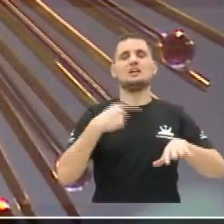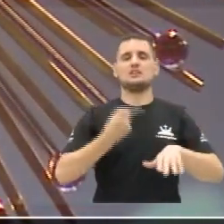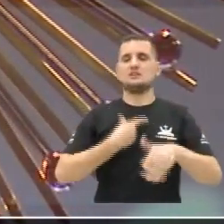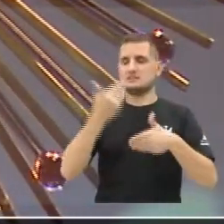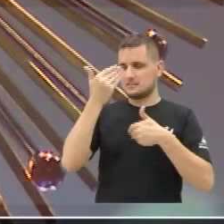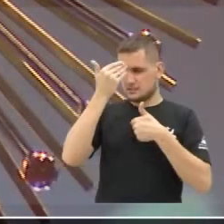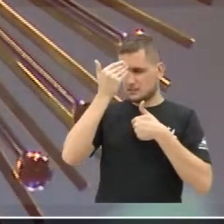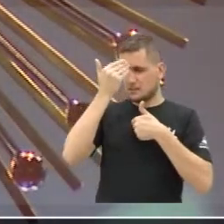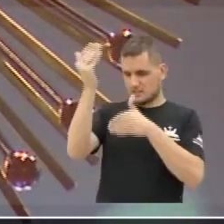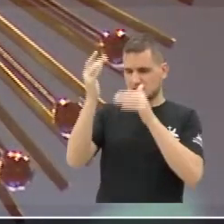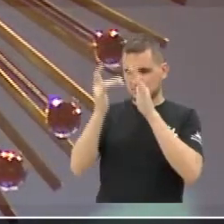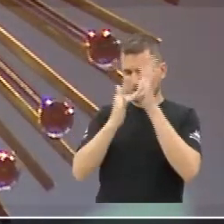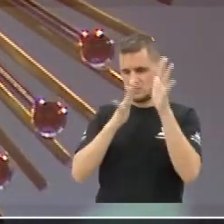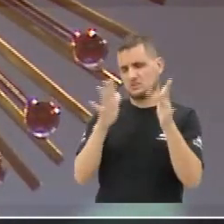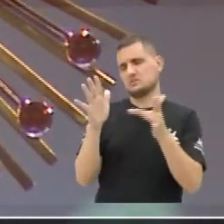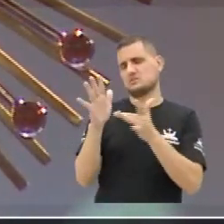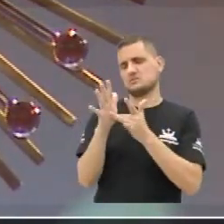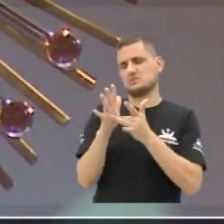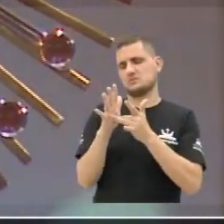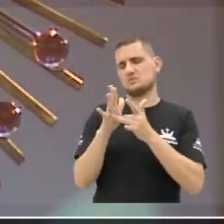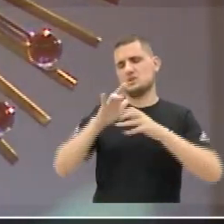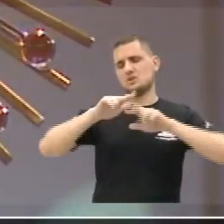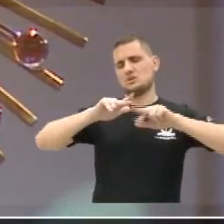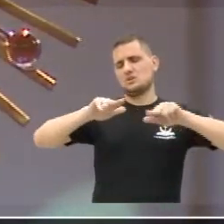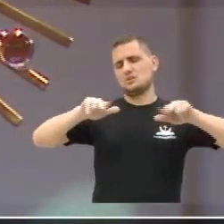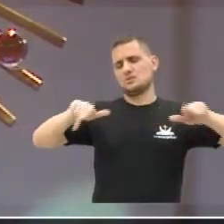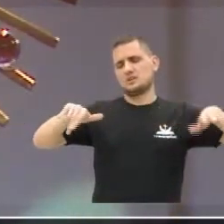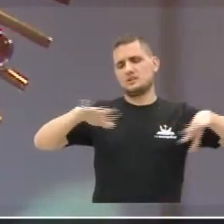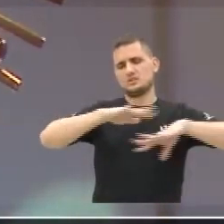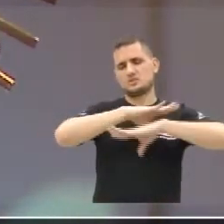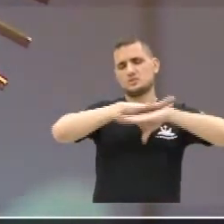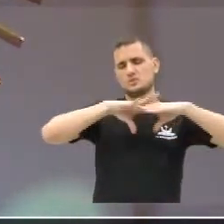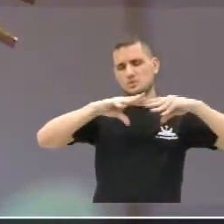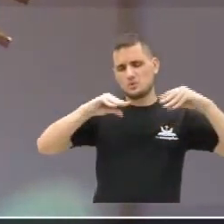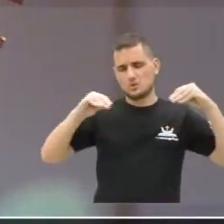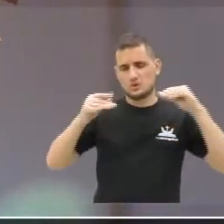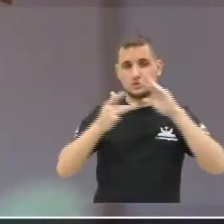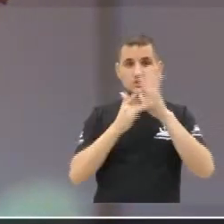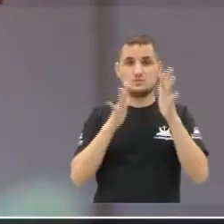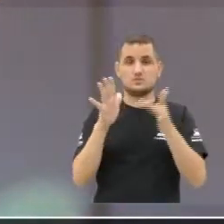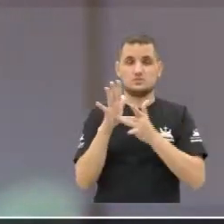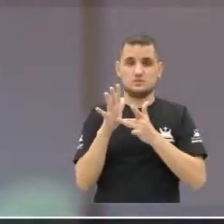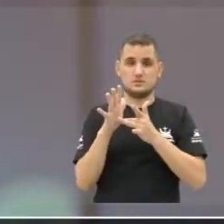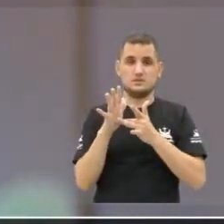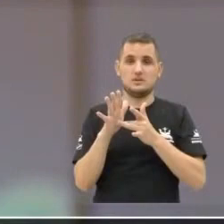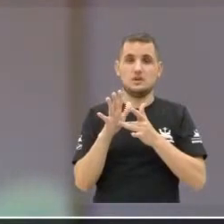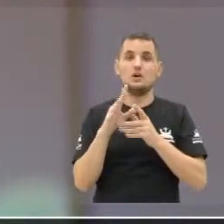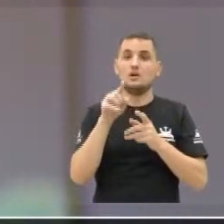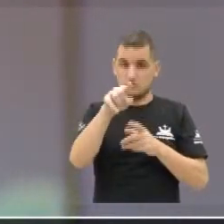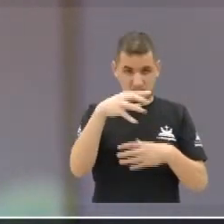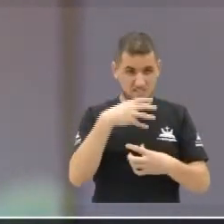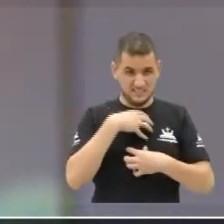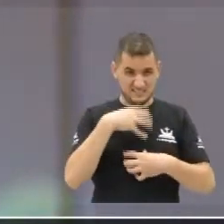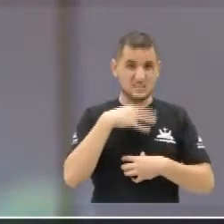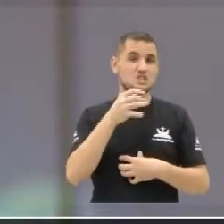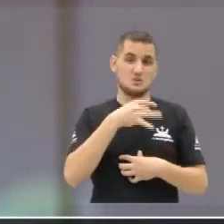Obrigado, Jesus, por tantas curas. Obrigado, Senhor. Jesus está tirando o seu medo. Gente,